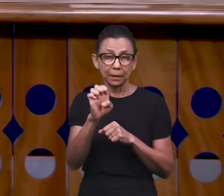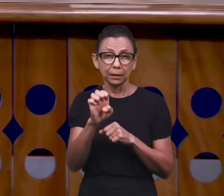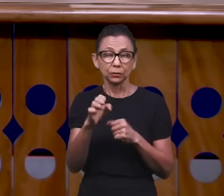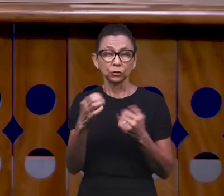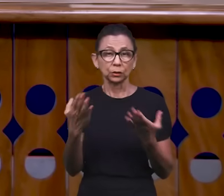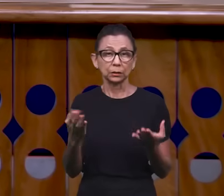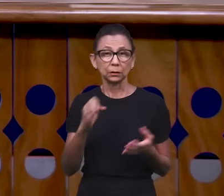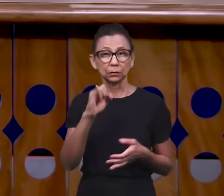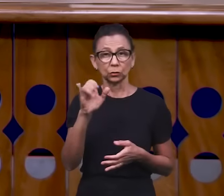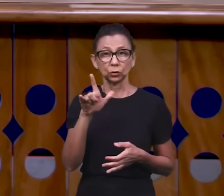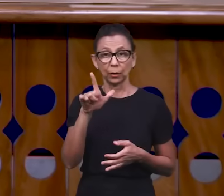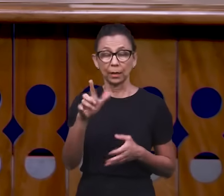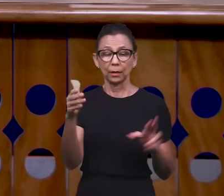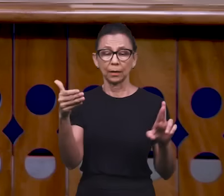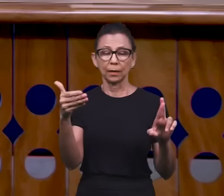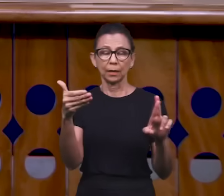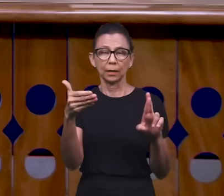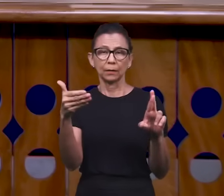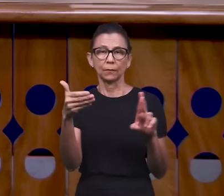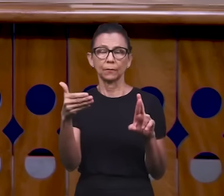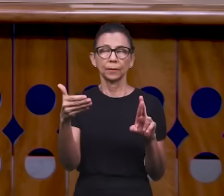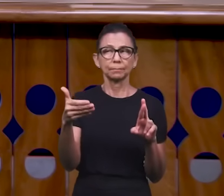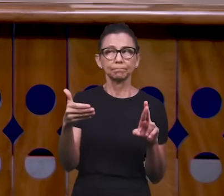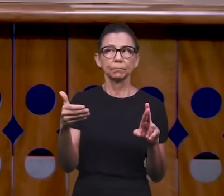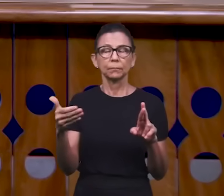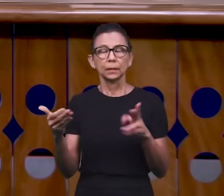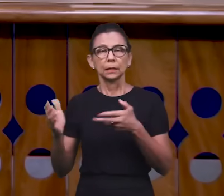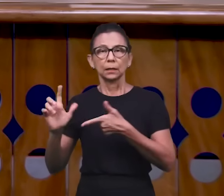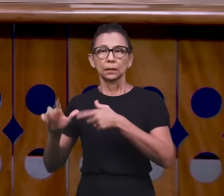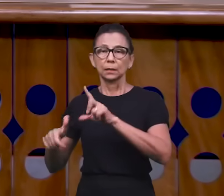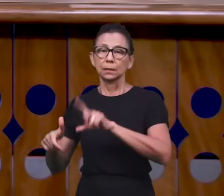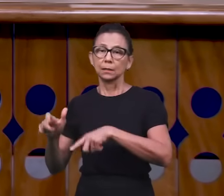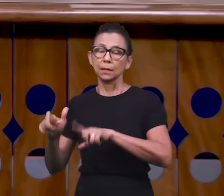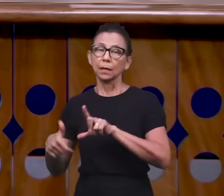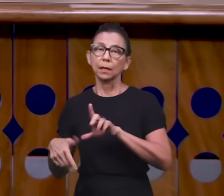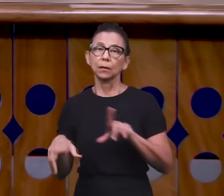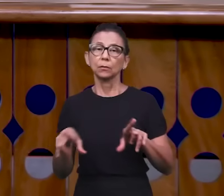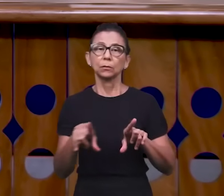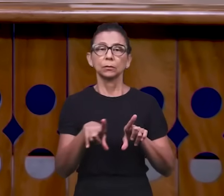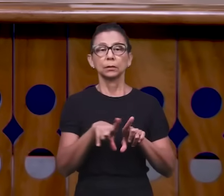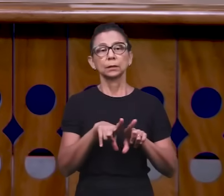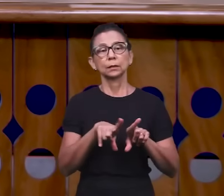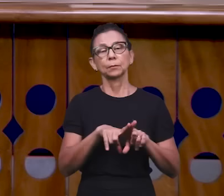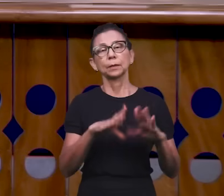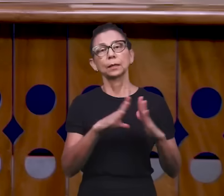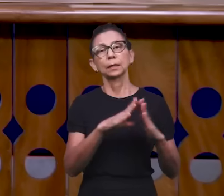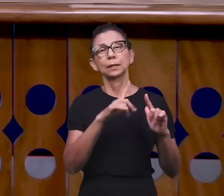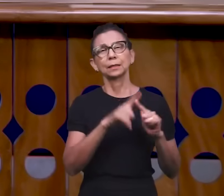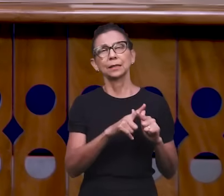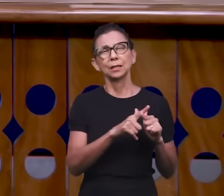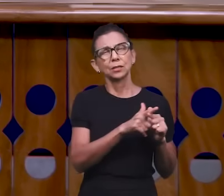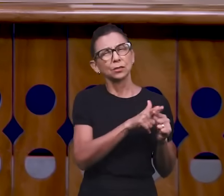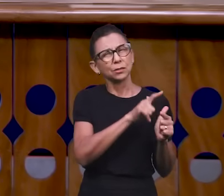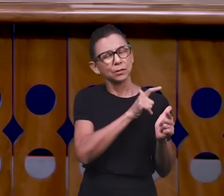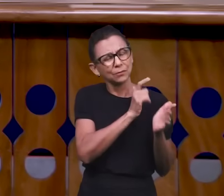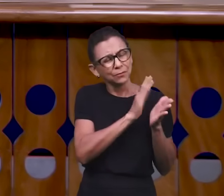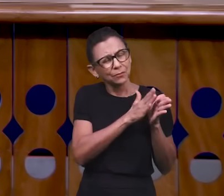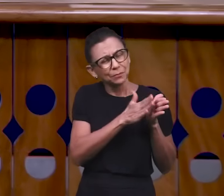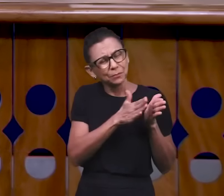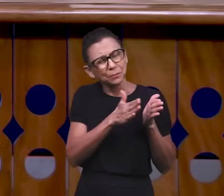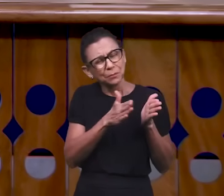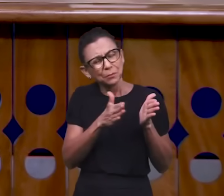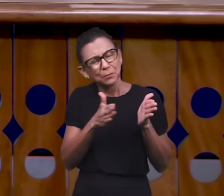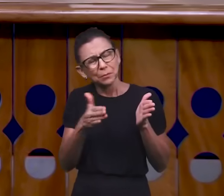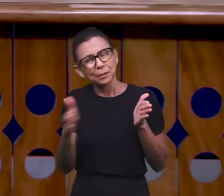de Israel quanto a uma possível situação da igreja nas diversas